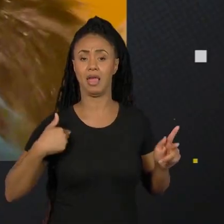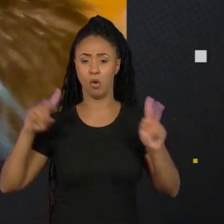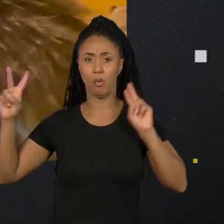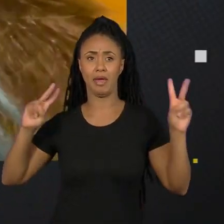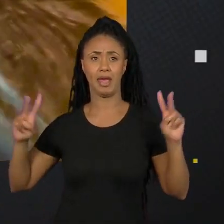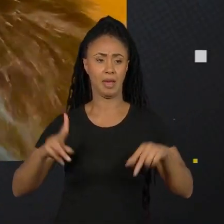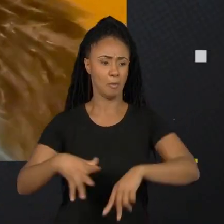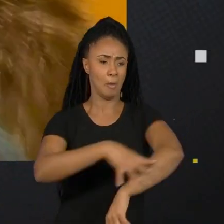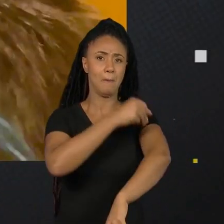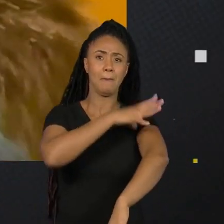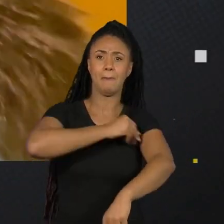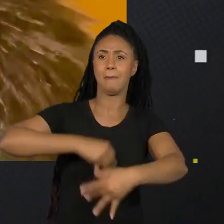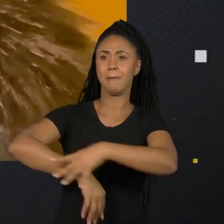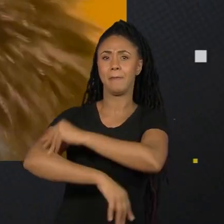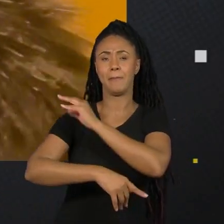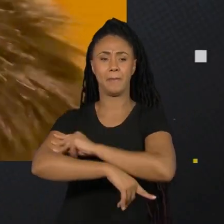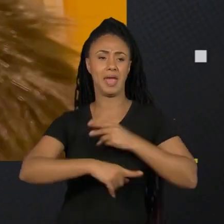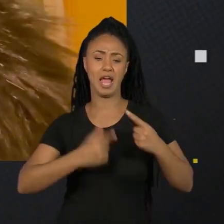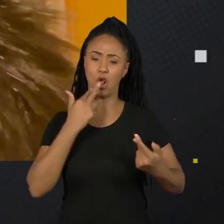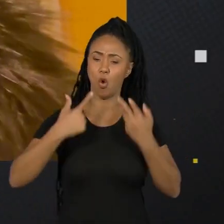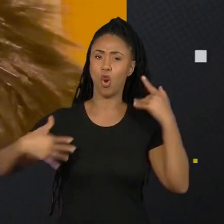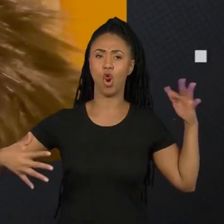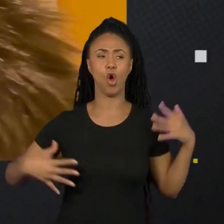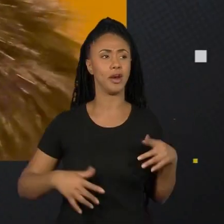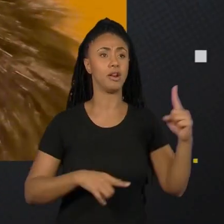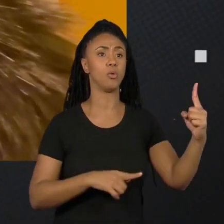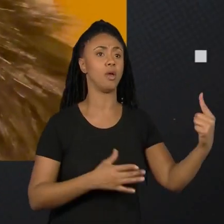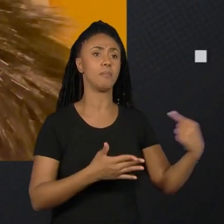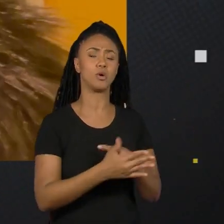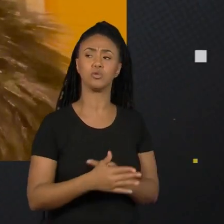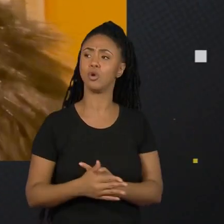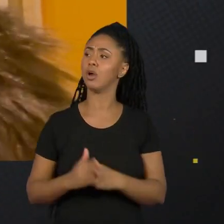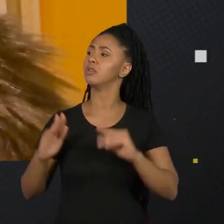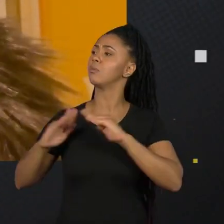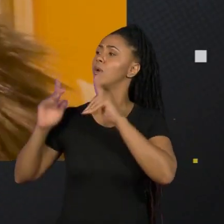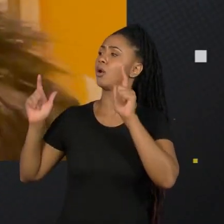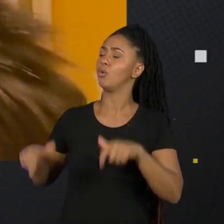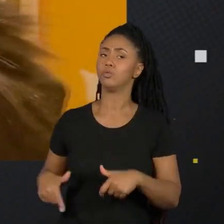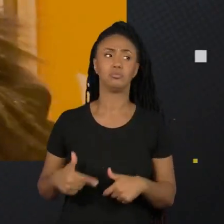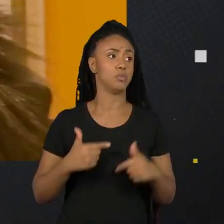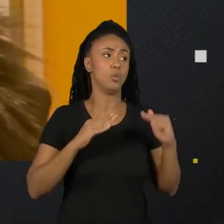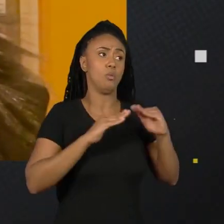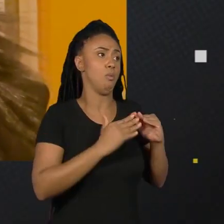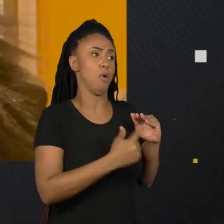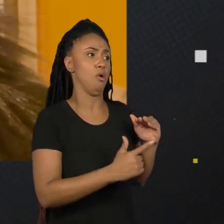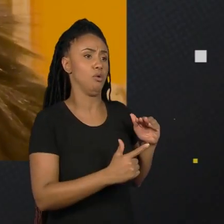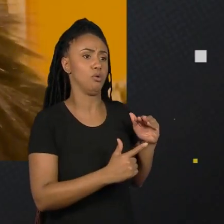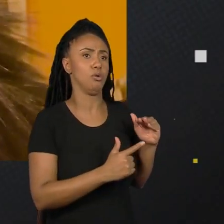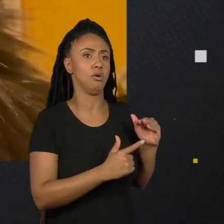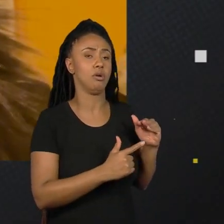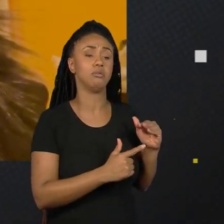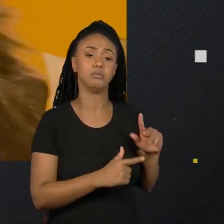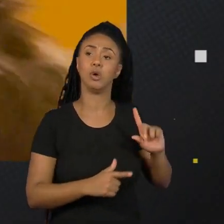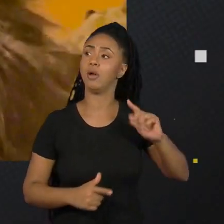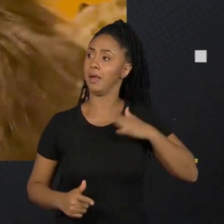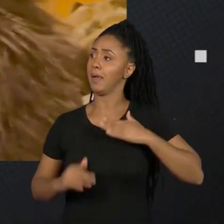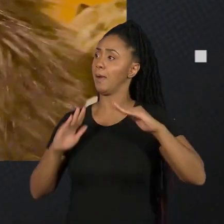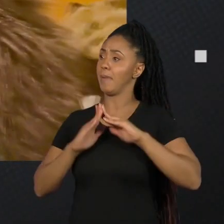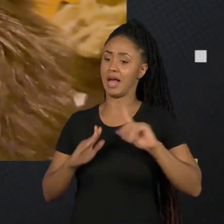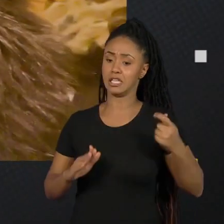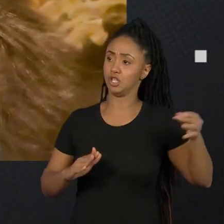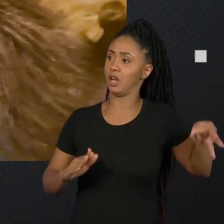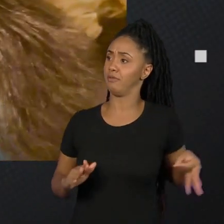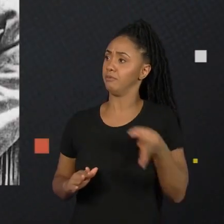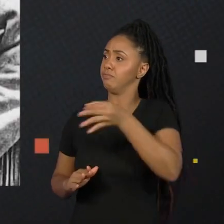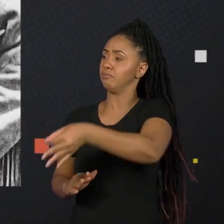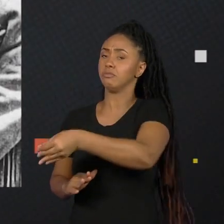pele de várias cores, ele pergunta, você mora onde? Eu disse, não moro. Ele falou, então, aqui é a chave da minha casa. Eu tomei